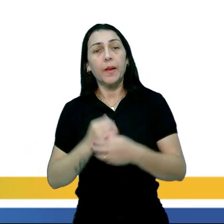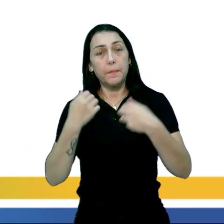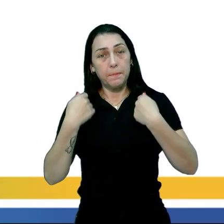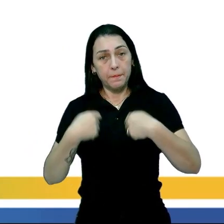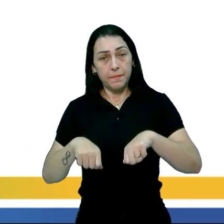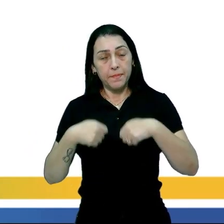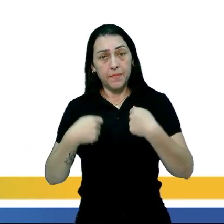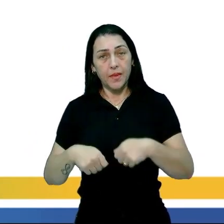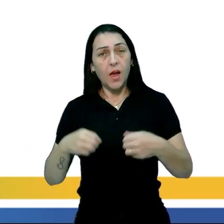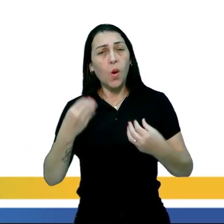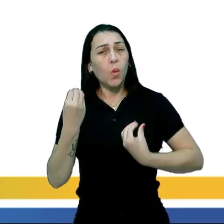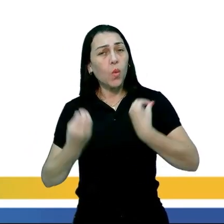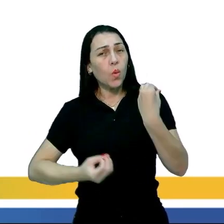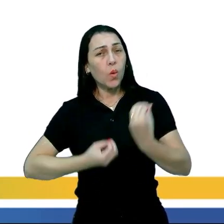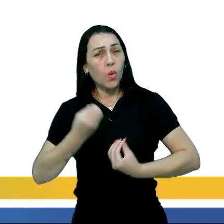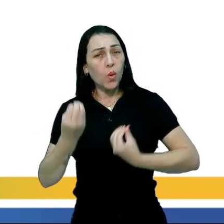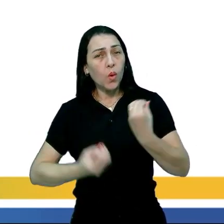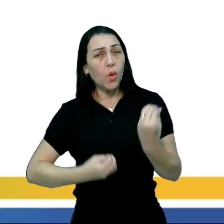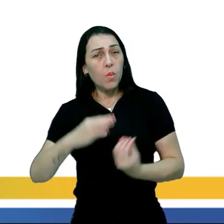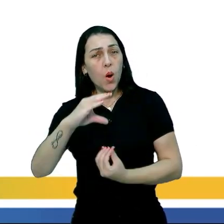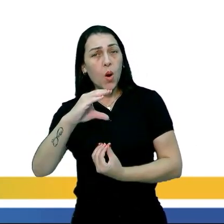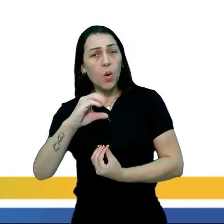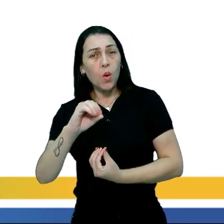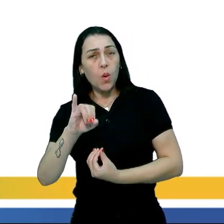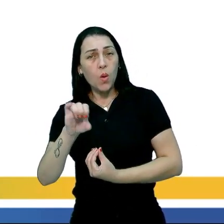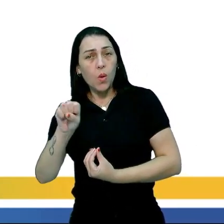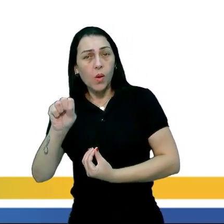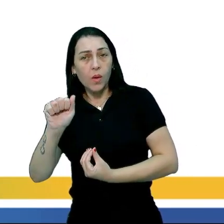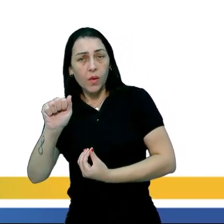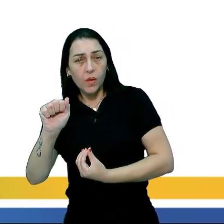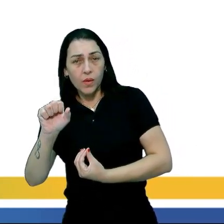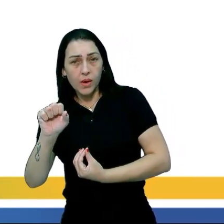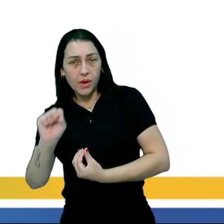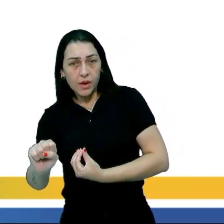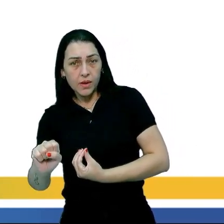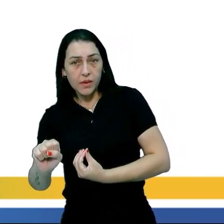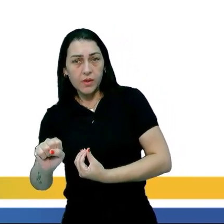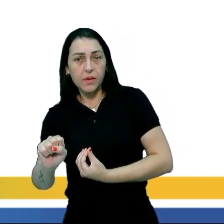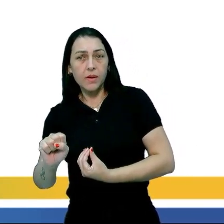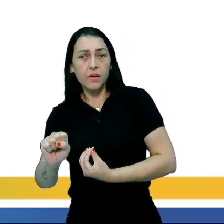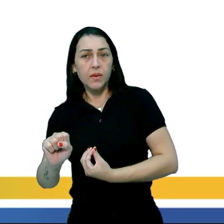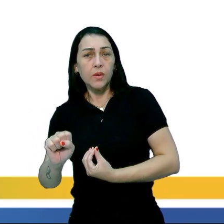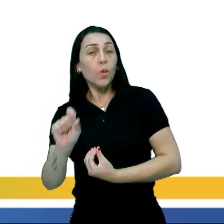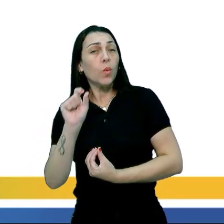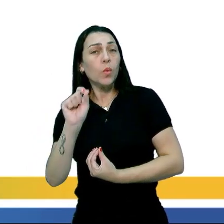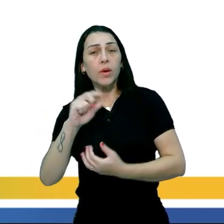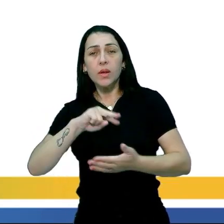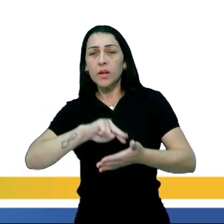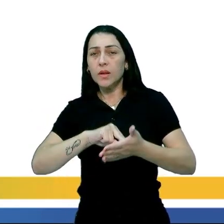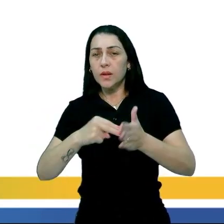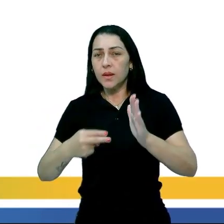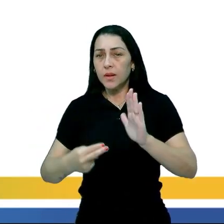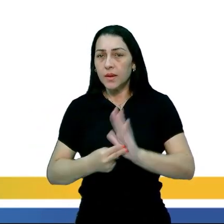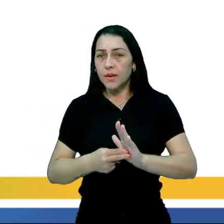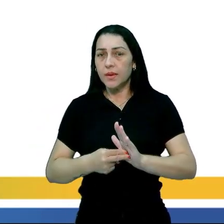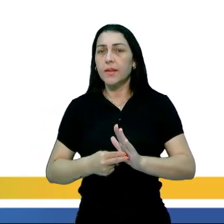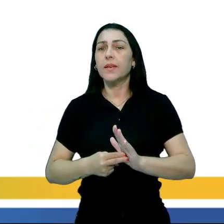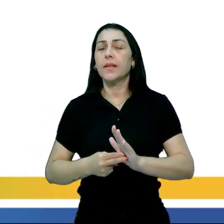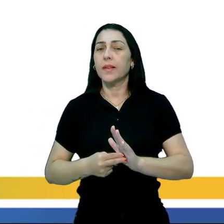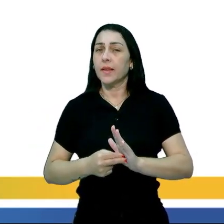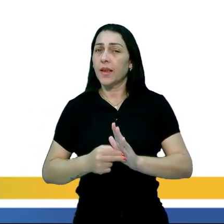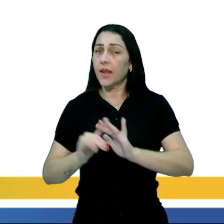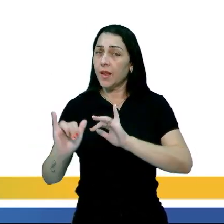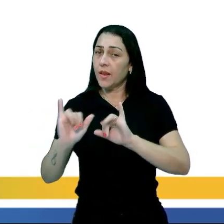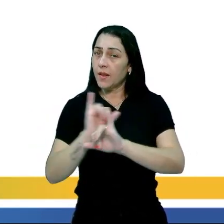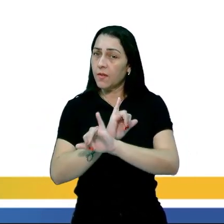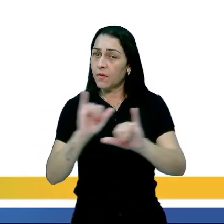sociais, os quais deveriam ser considerados como coisas, vale